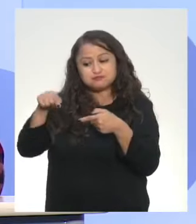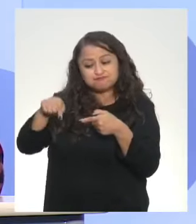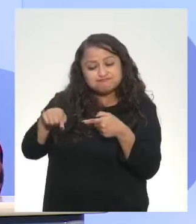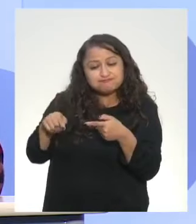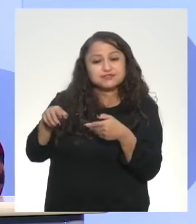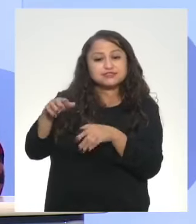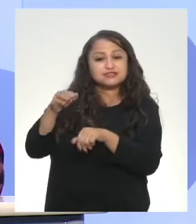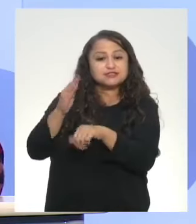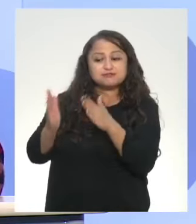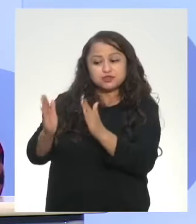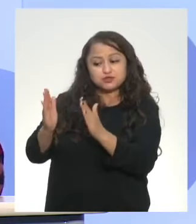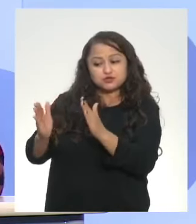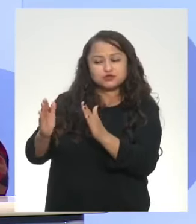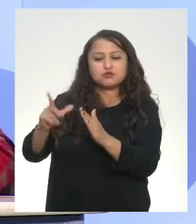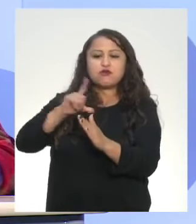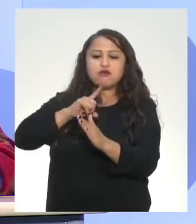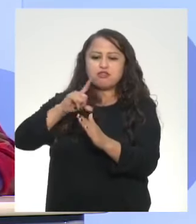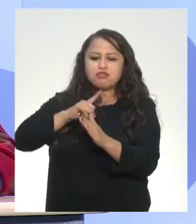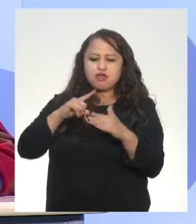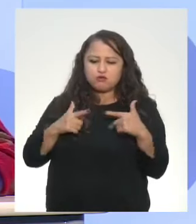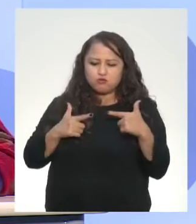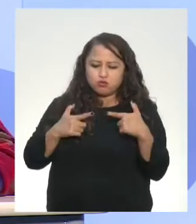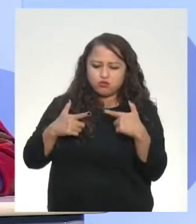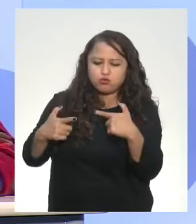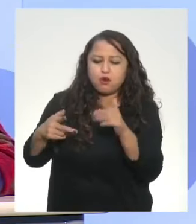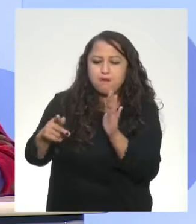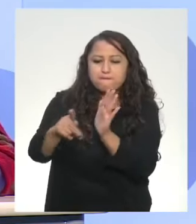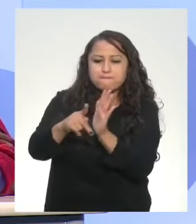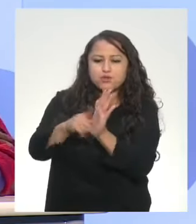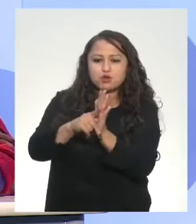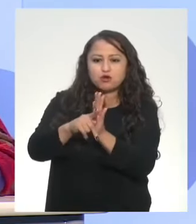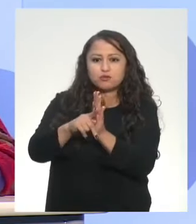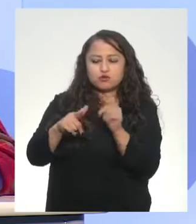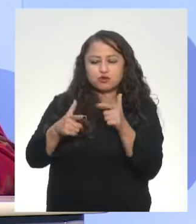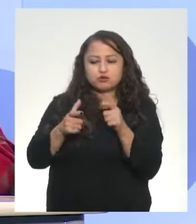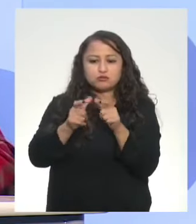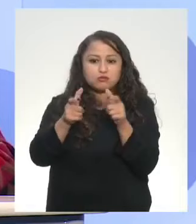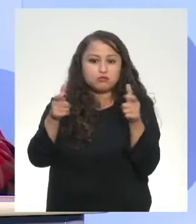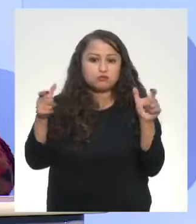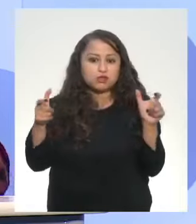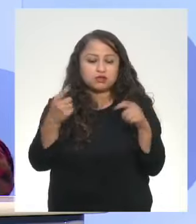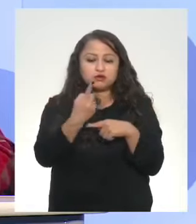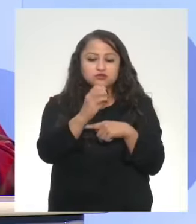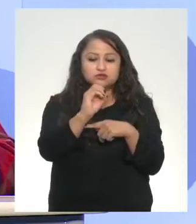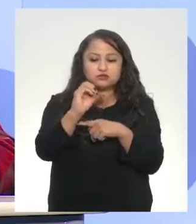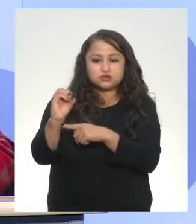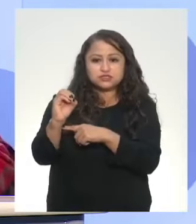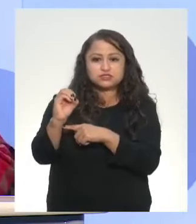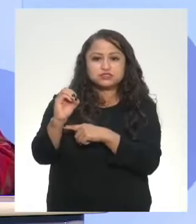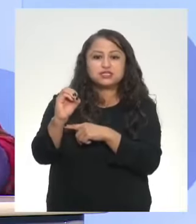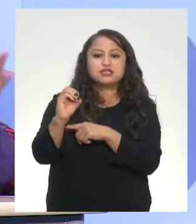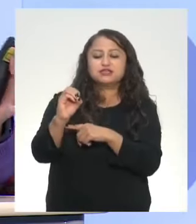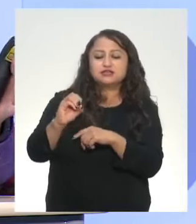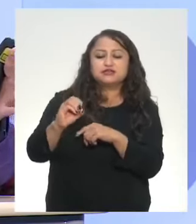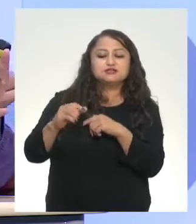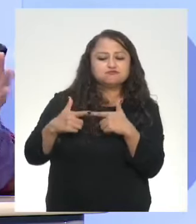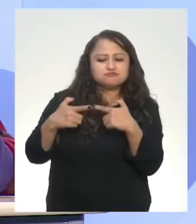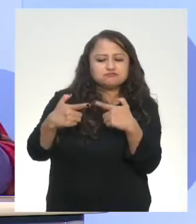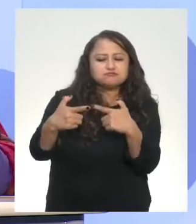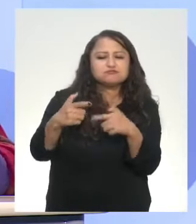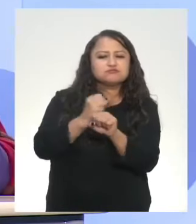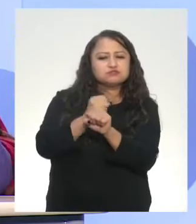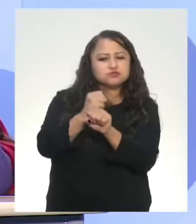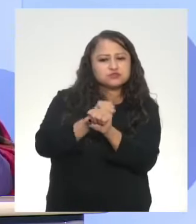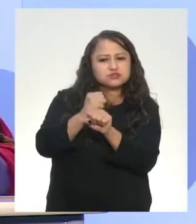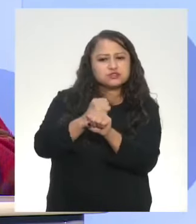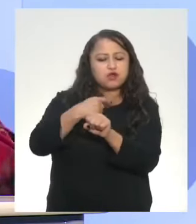tinham exércitos próprios, e numa situação de uma guerra maior, como foi a Guerra dos 100 Anos, todo mundo juntou forças, né? O meu exército